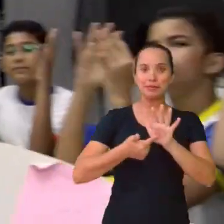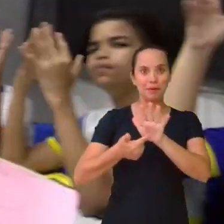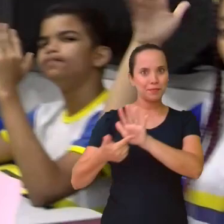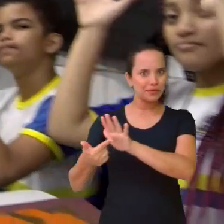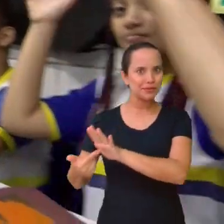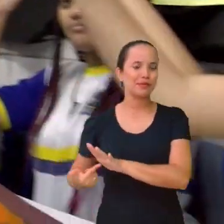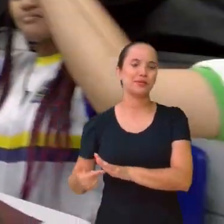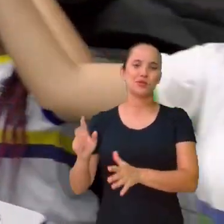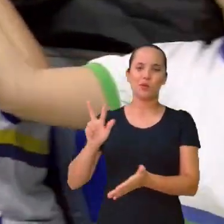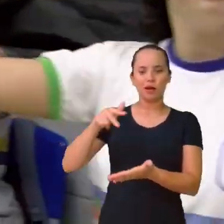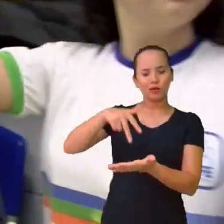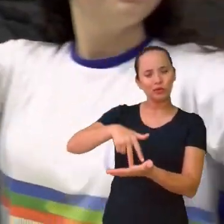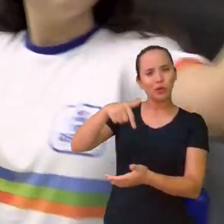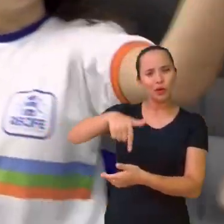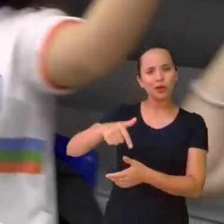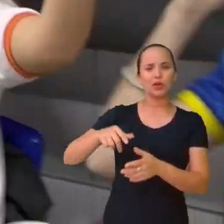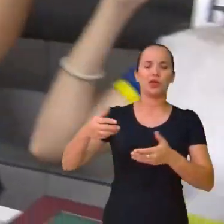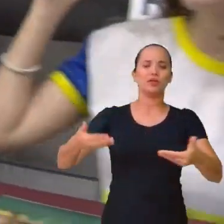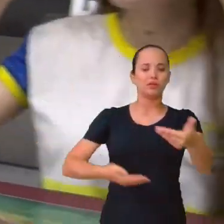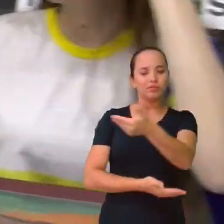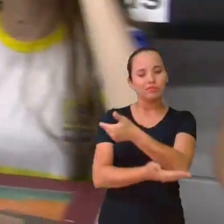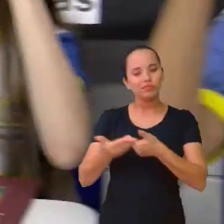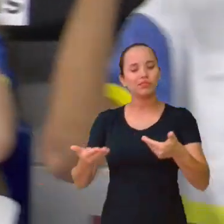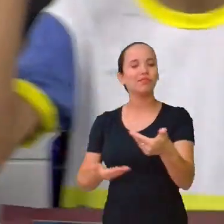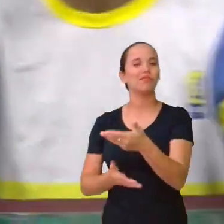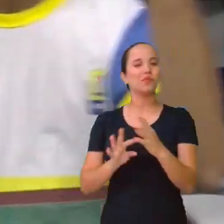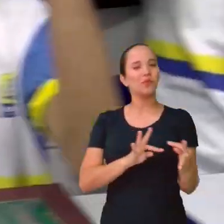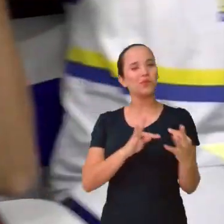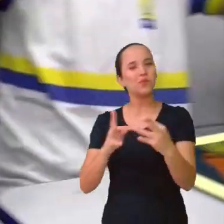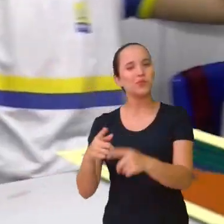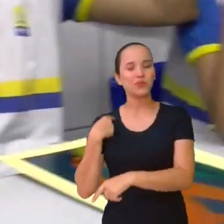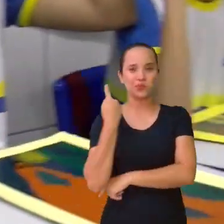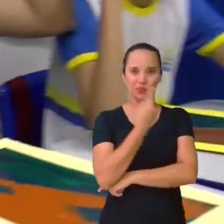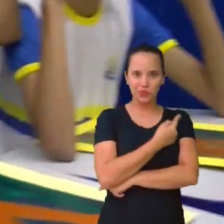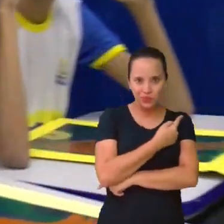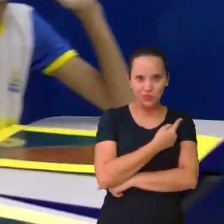fez aqui, socializando com todos nós,